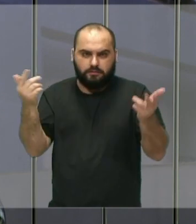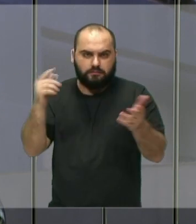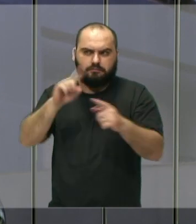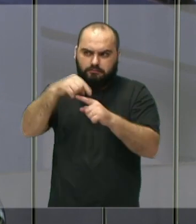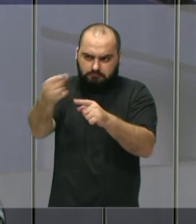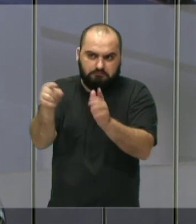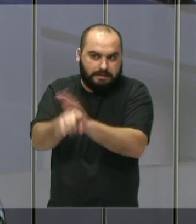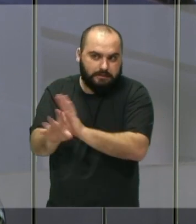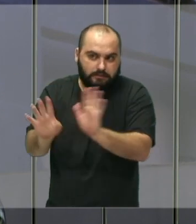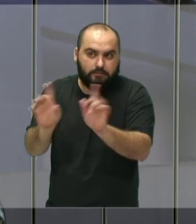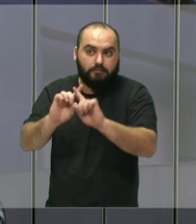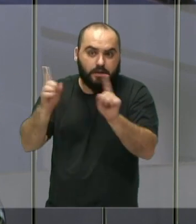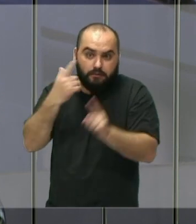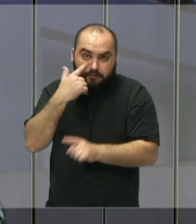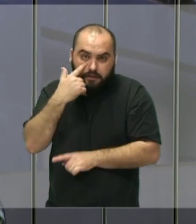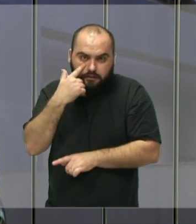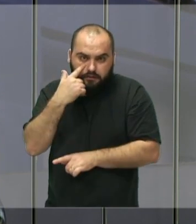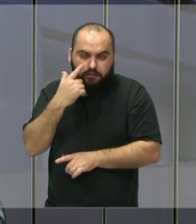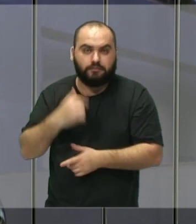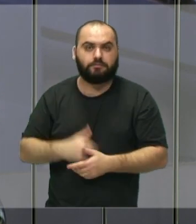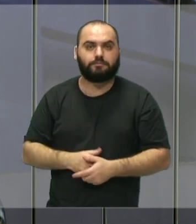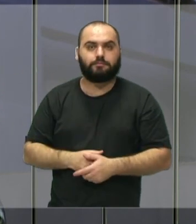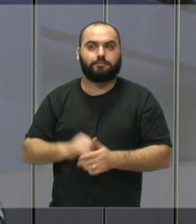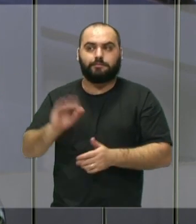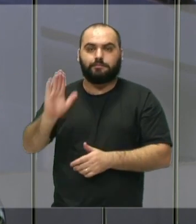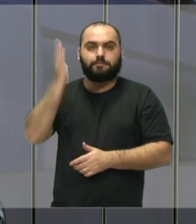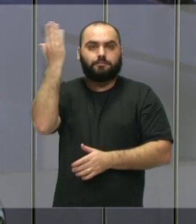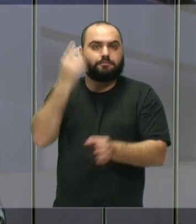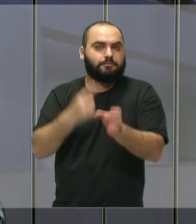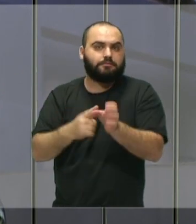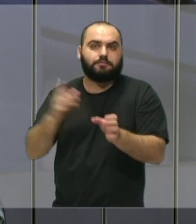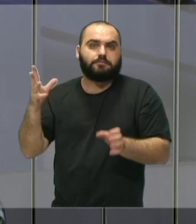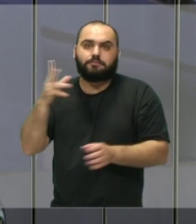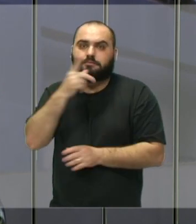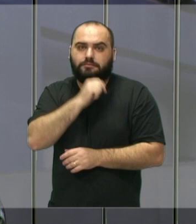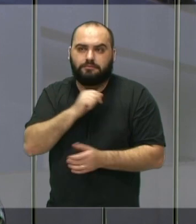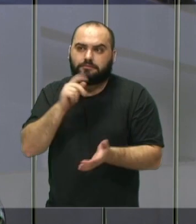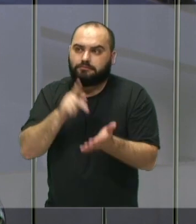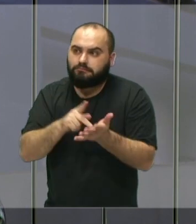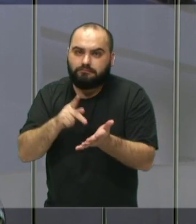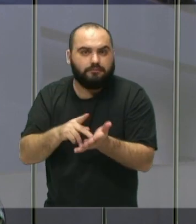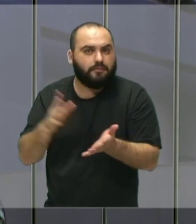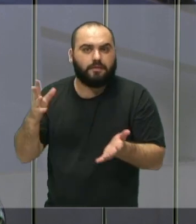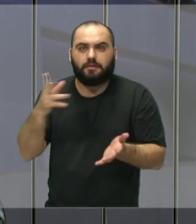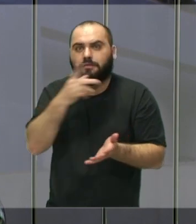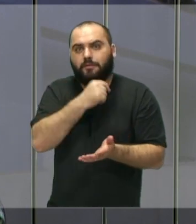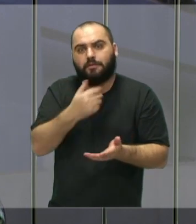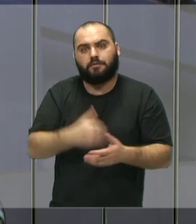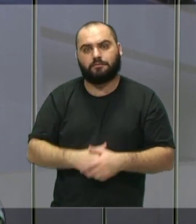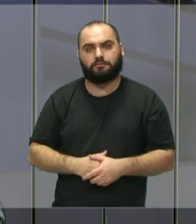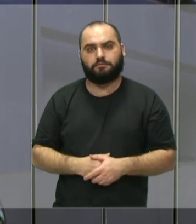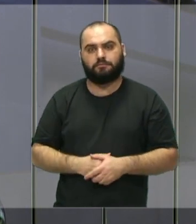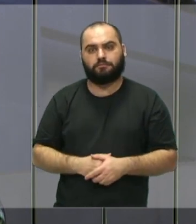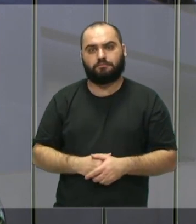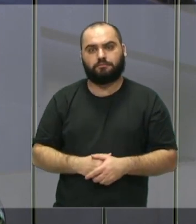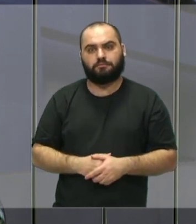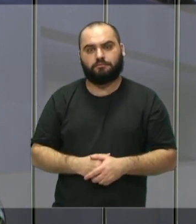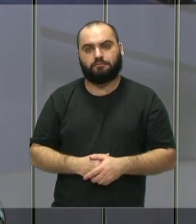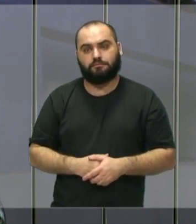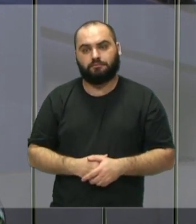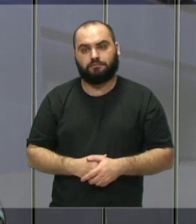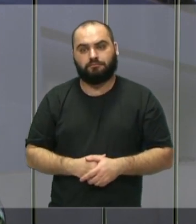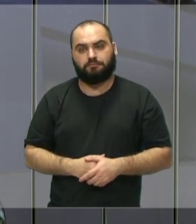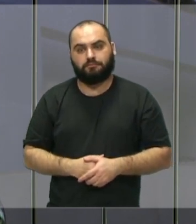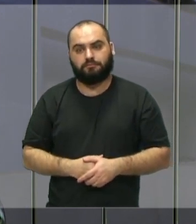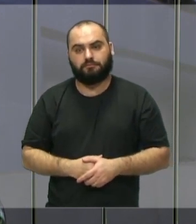volta depois. Mas hoje o que acontece na cidade é também um trâmite que demora muito. É muito que está... Bem, mas, enfim, a